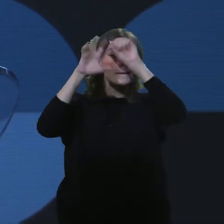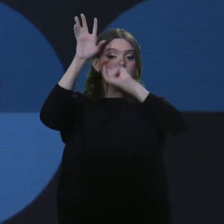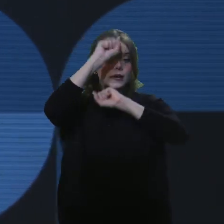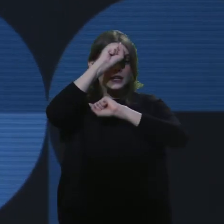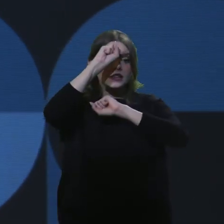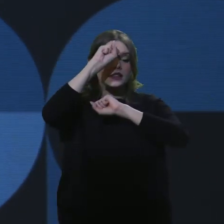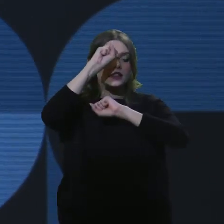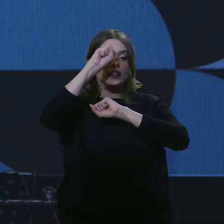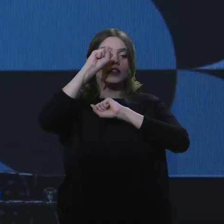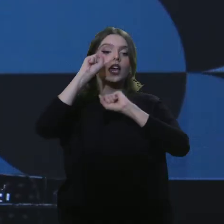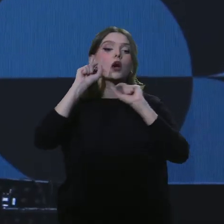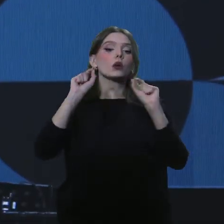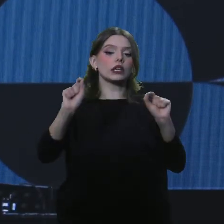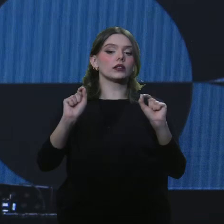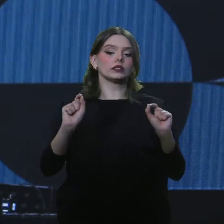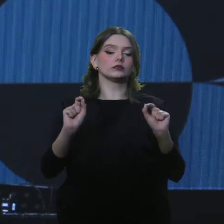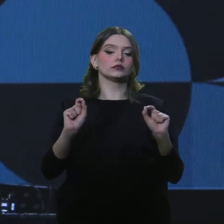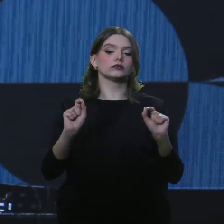aqui.